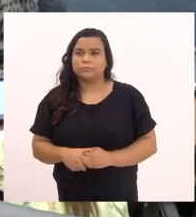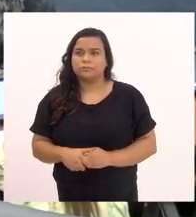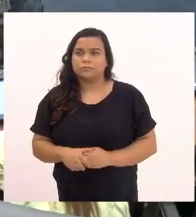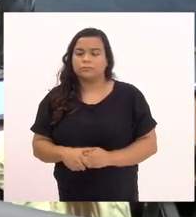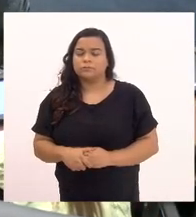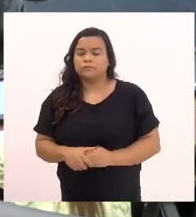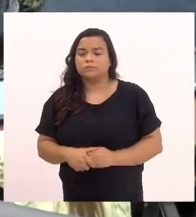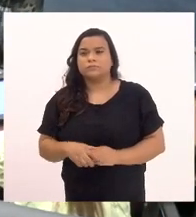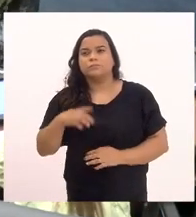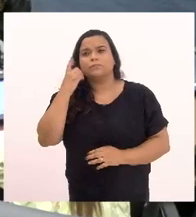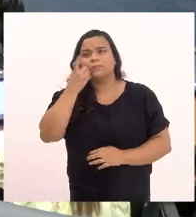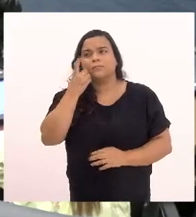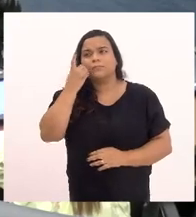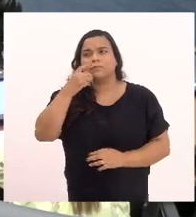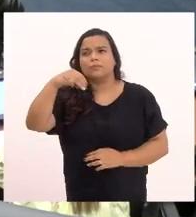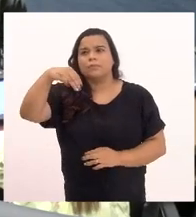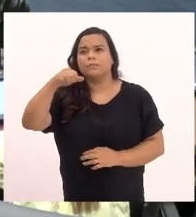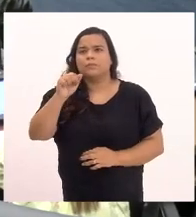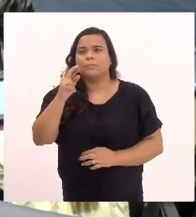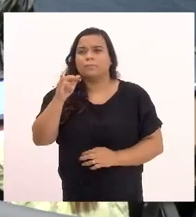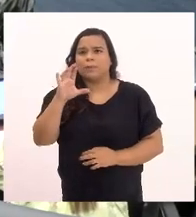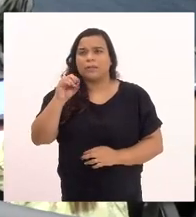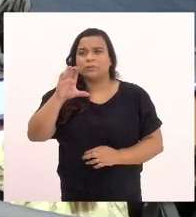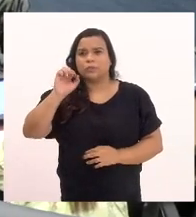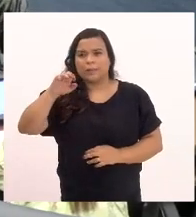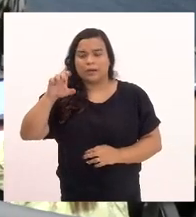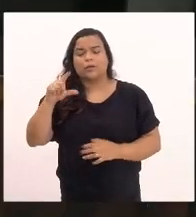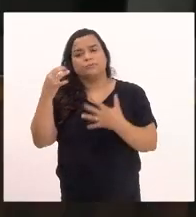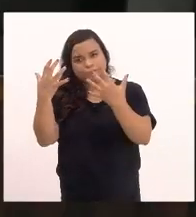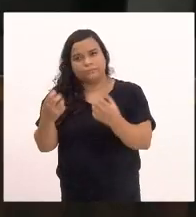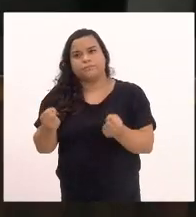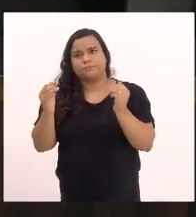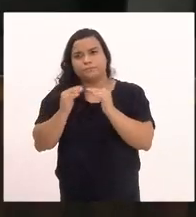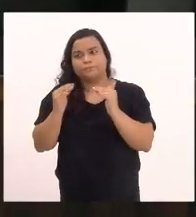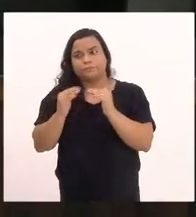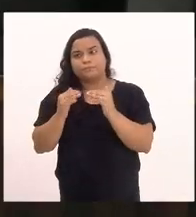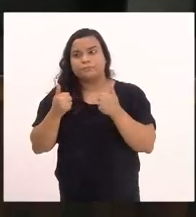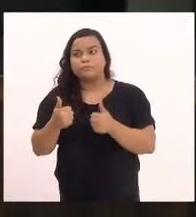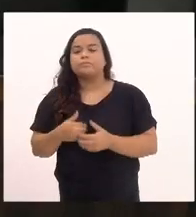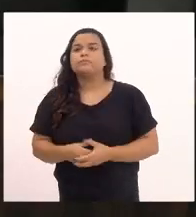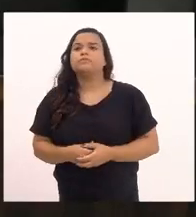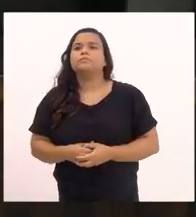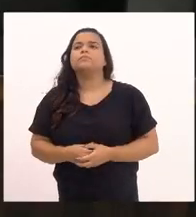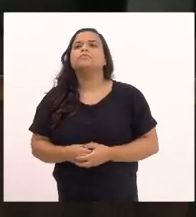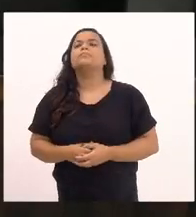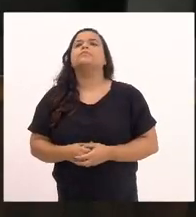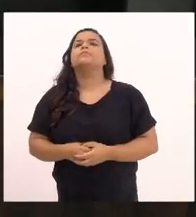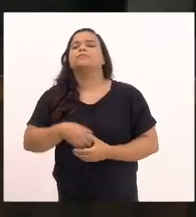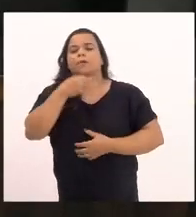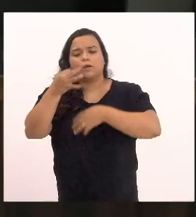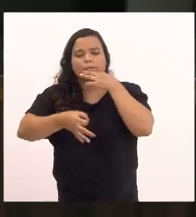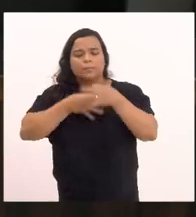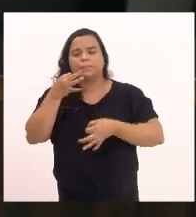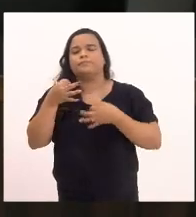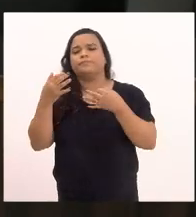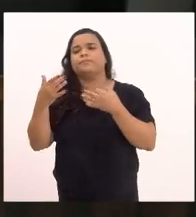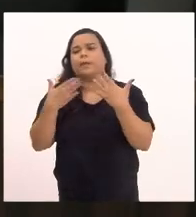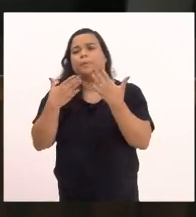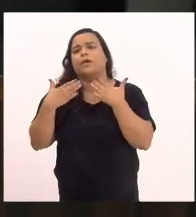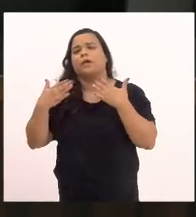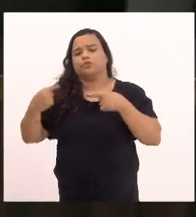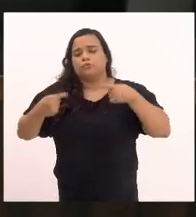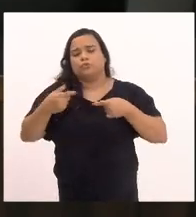Deputado Márcio Canella. Favorável. Os pareceres emitidos em discussão. Não havendo que queira discutir, encerrada a